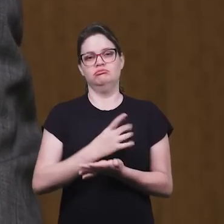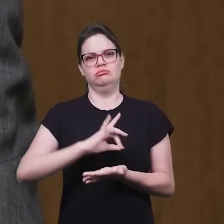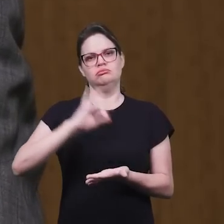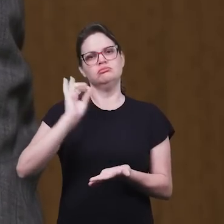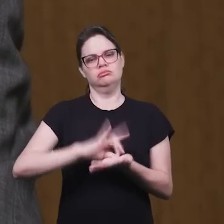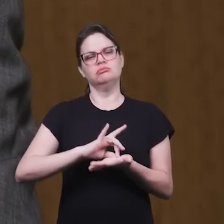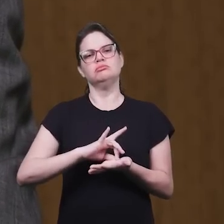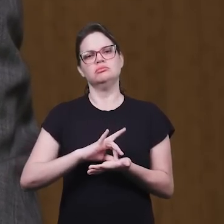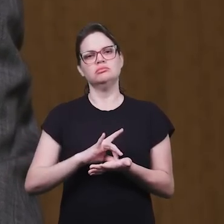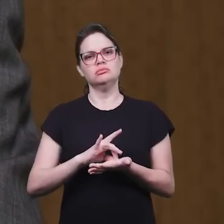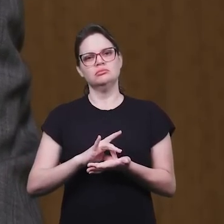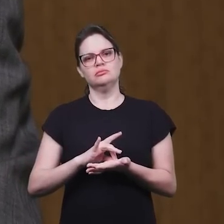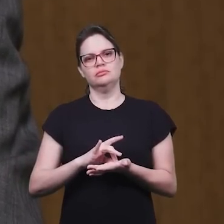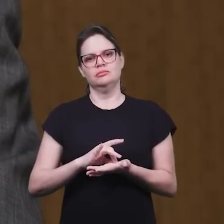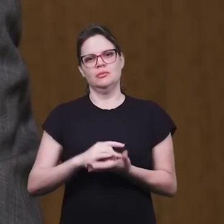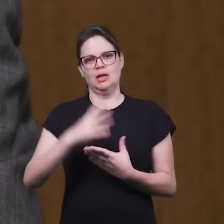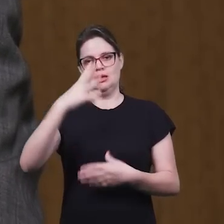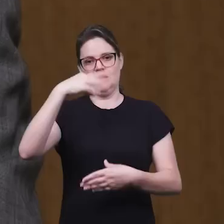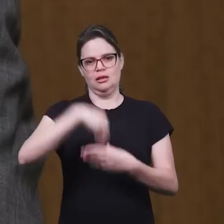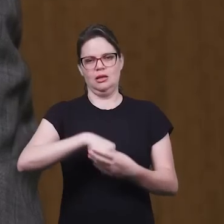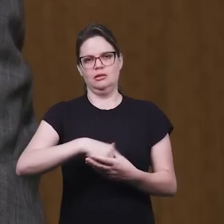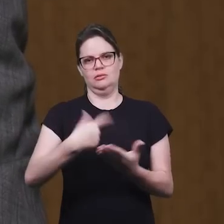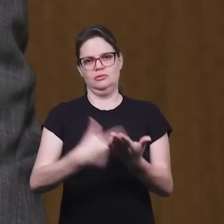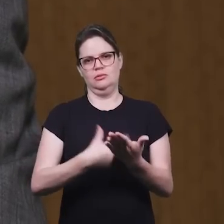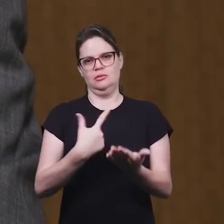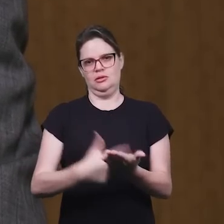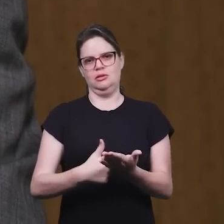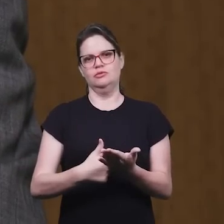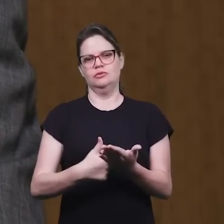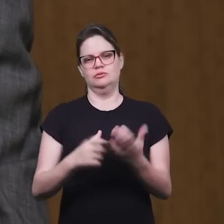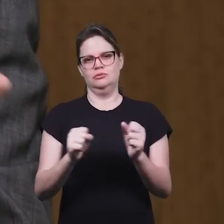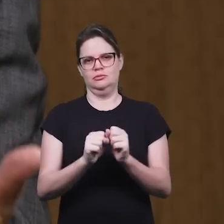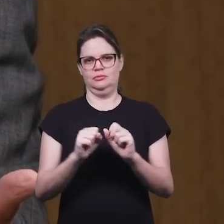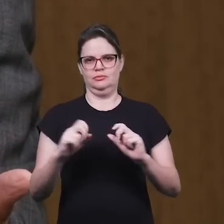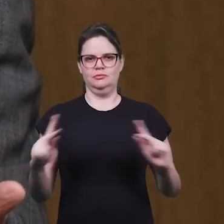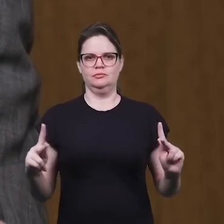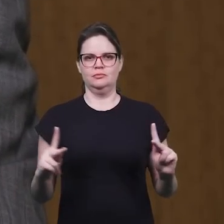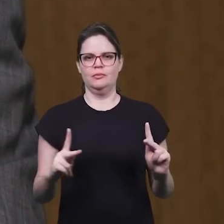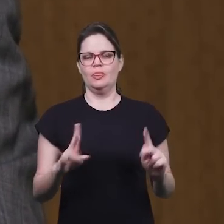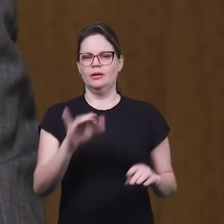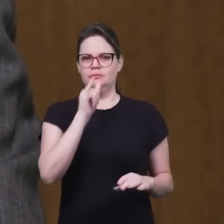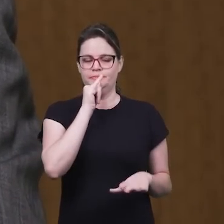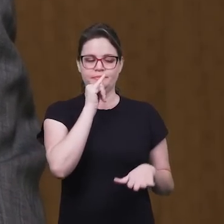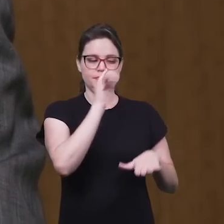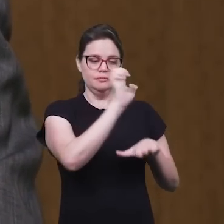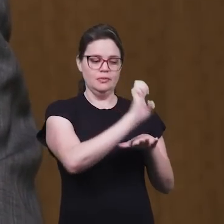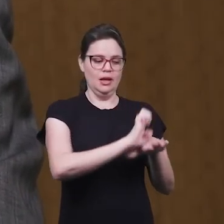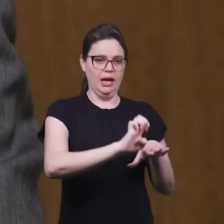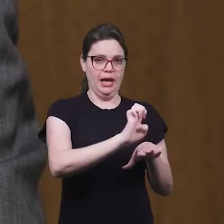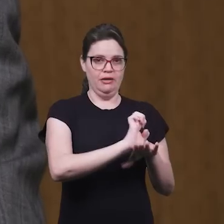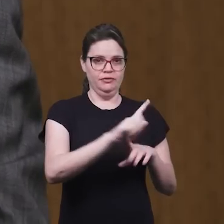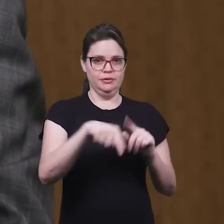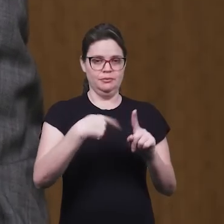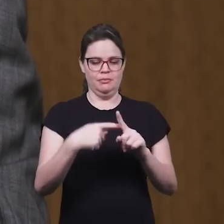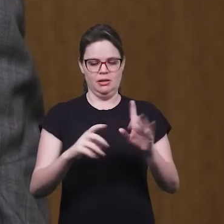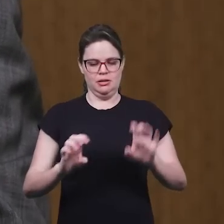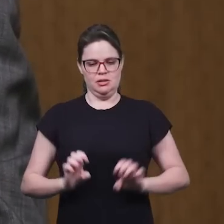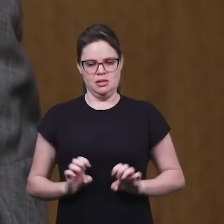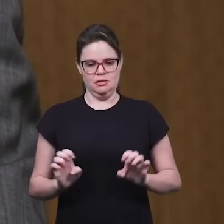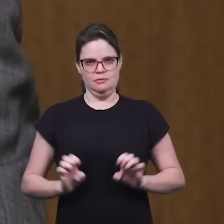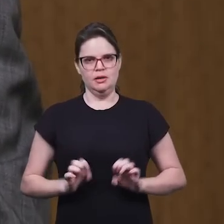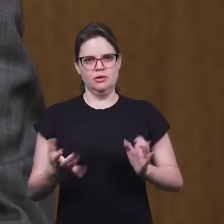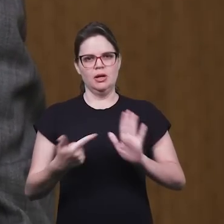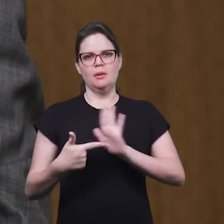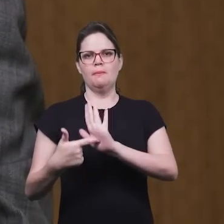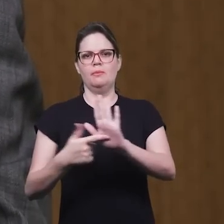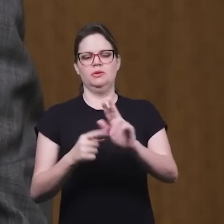verdade expressa nas cartas do Apocalipse. Então, no caso especificamente de Éfeso e Esmirna, eu gostaria de